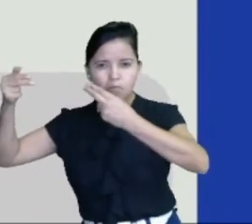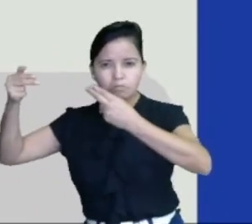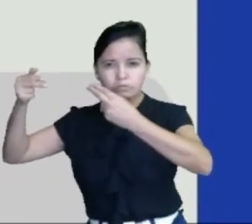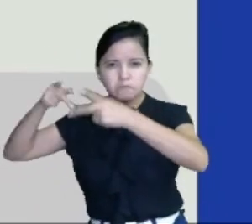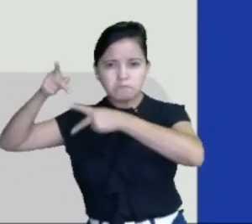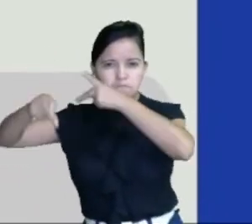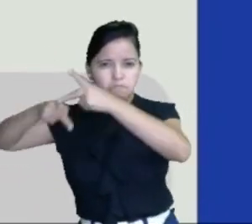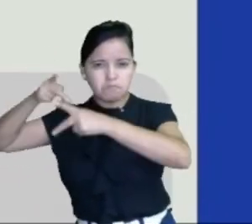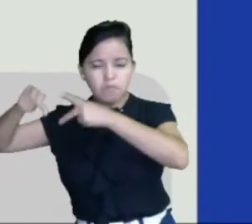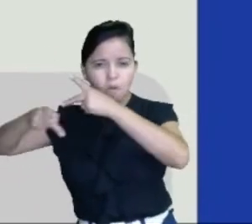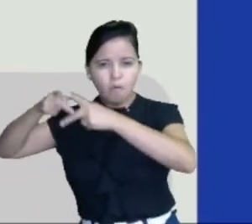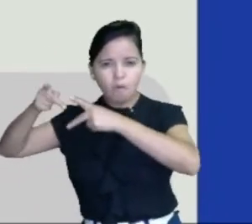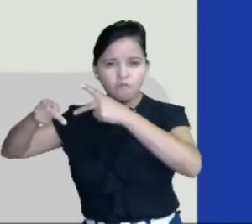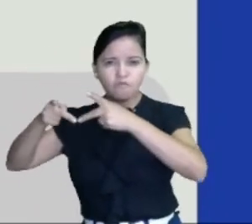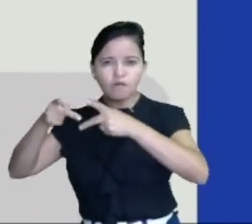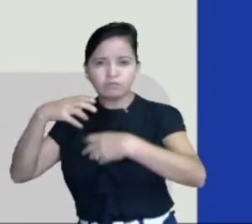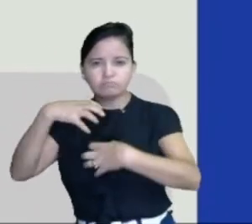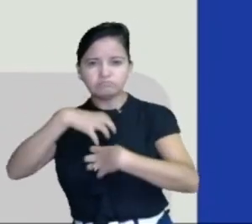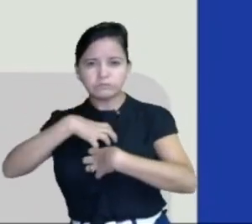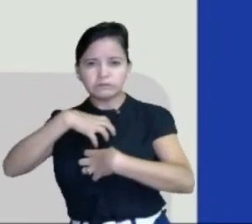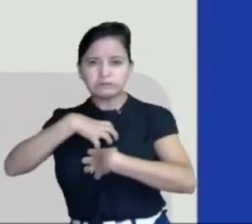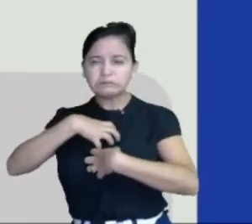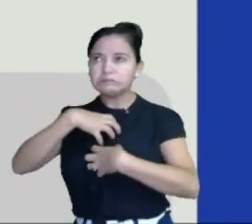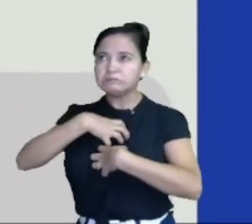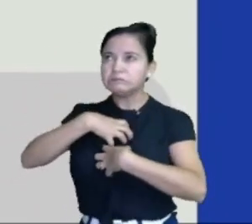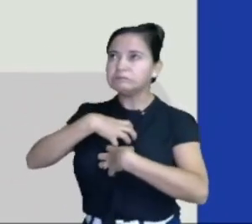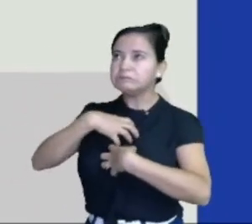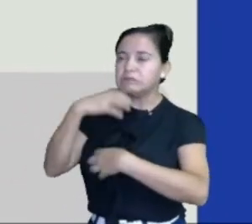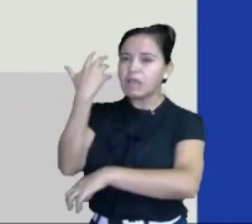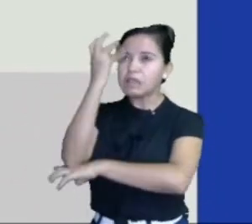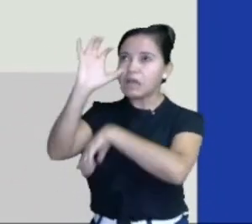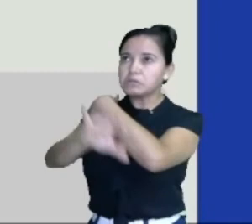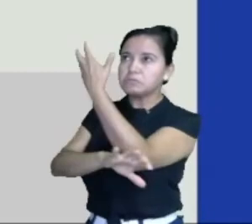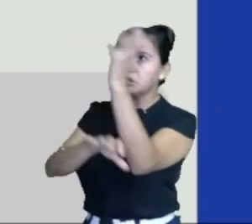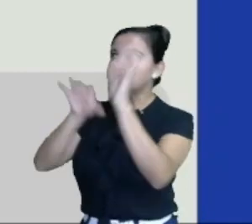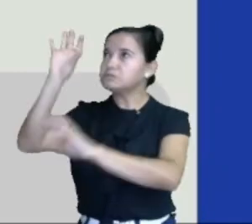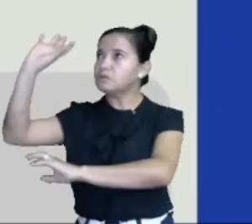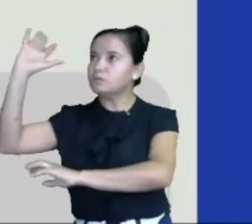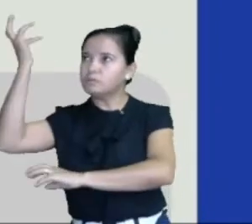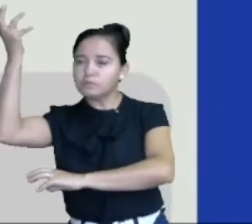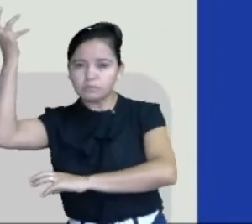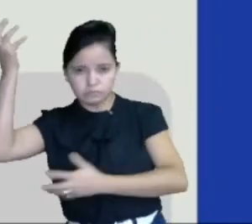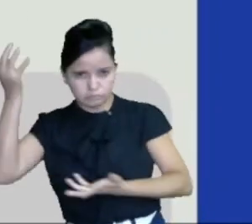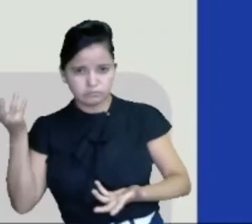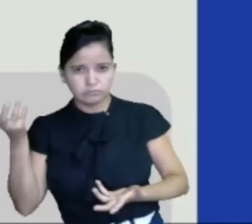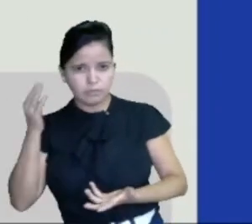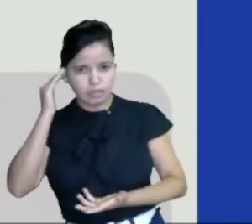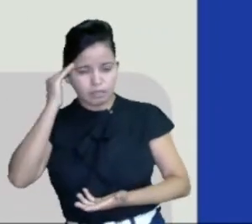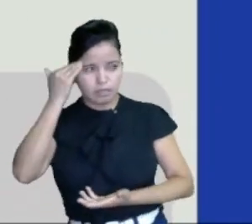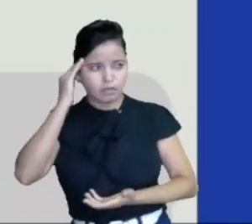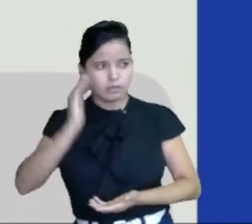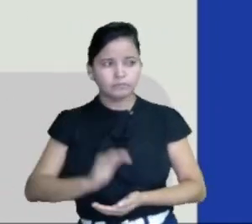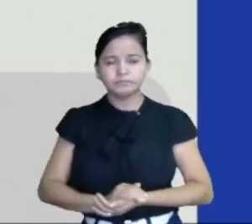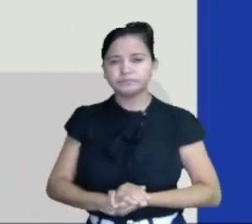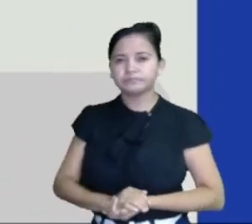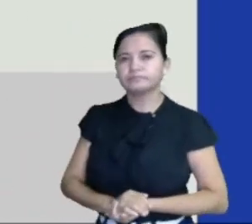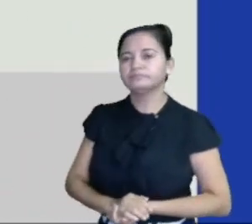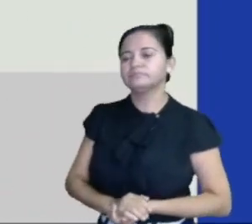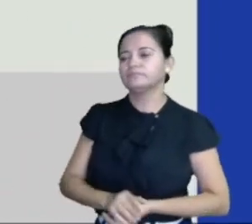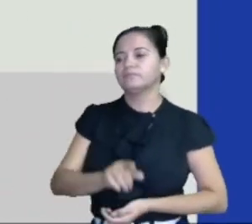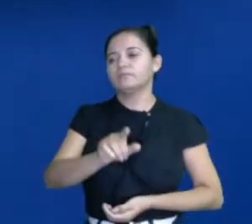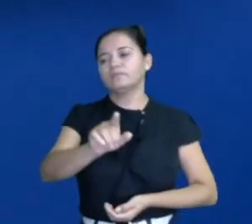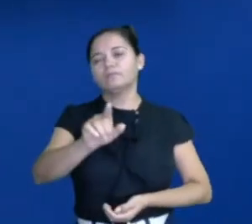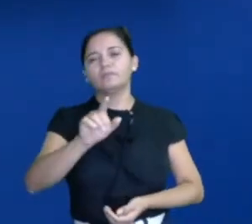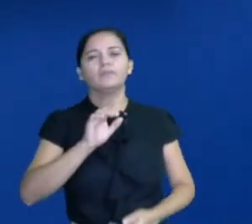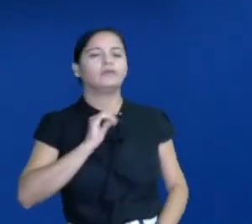esses povos observavam os ciclos da natureza. Entenderam? Então, vamos